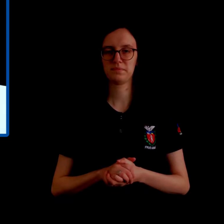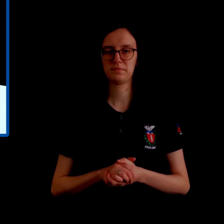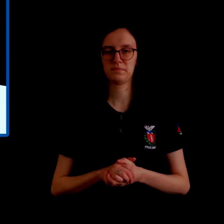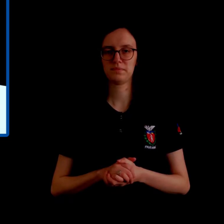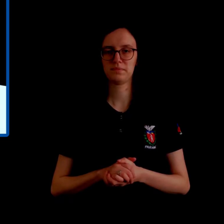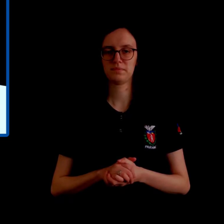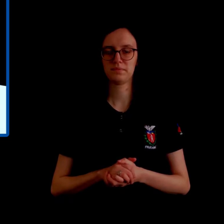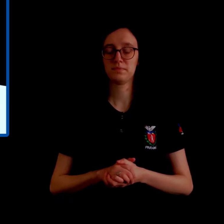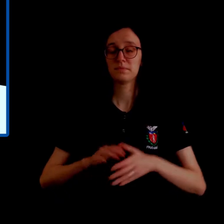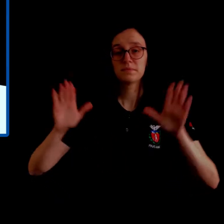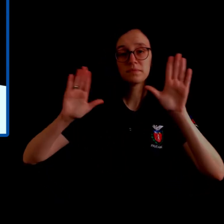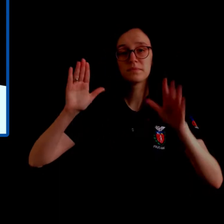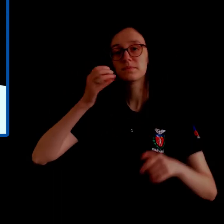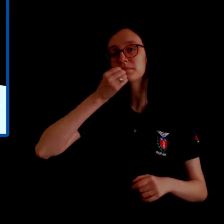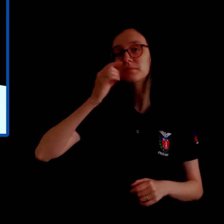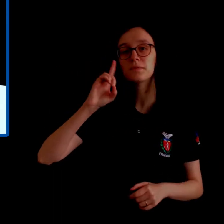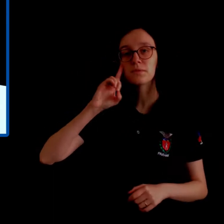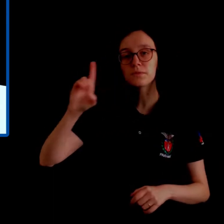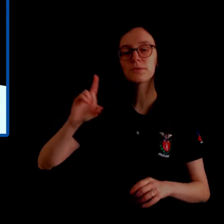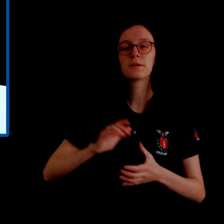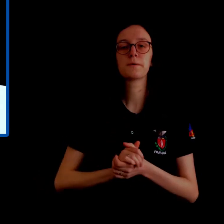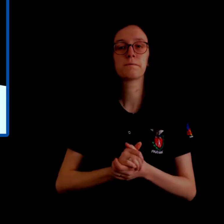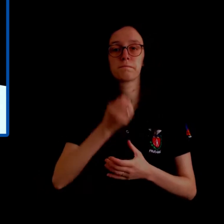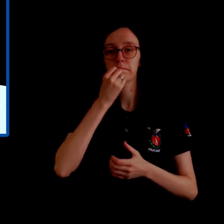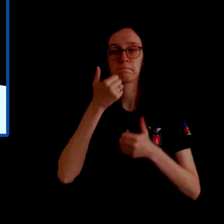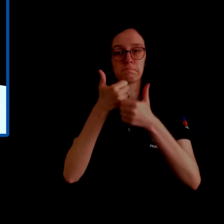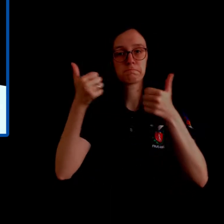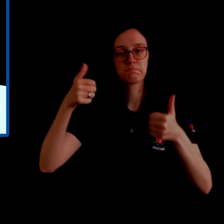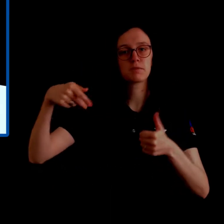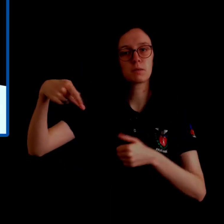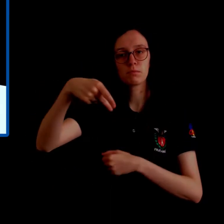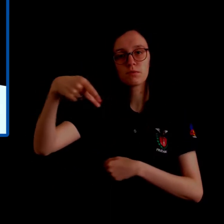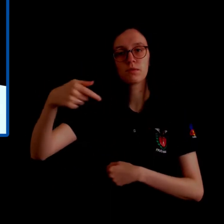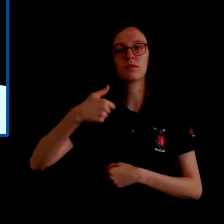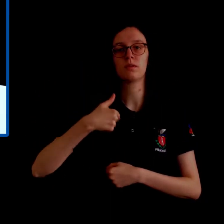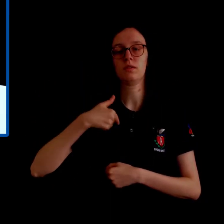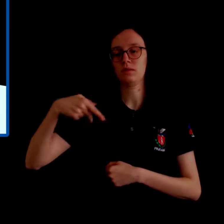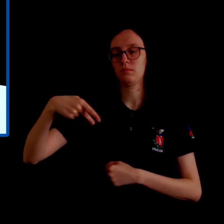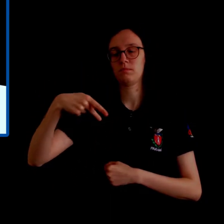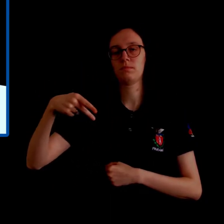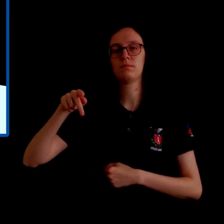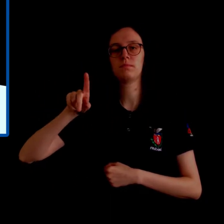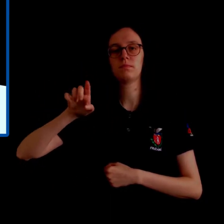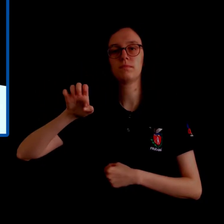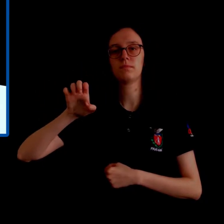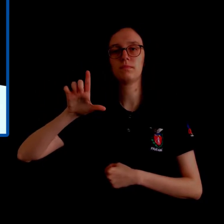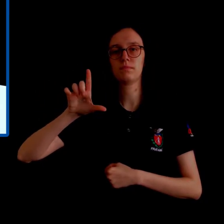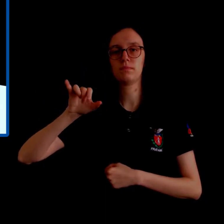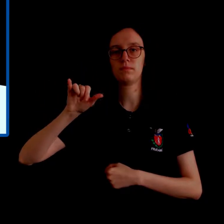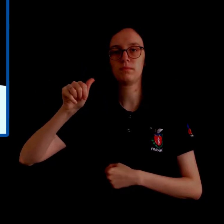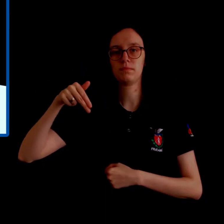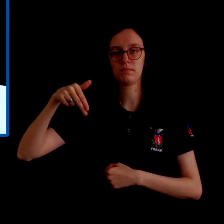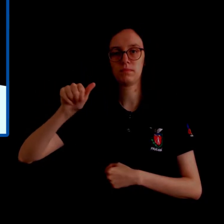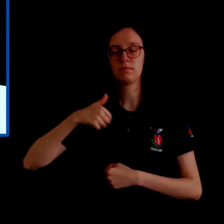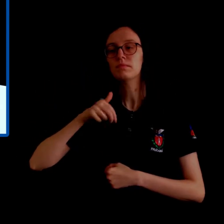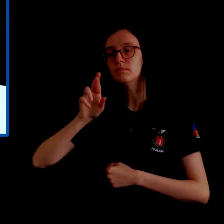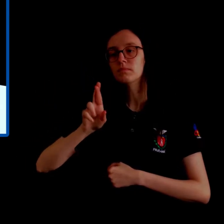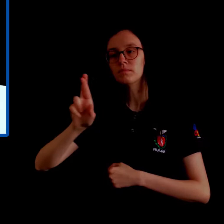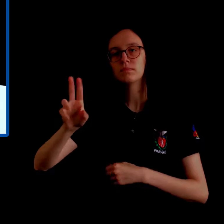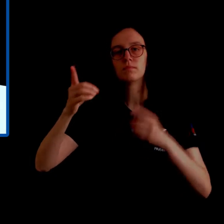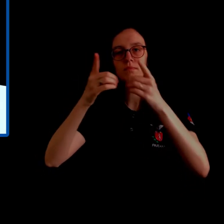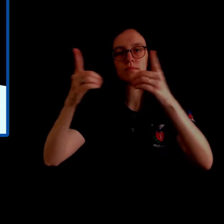Bom dia. Tudo bem, professores? Eu sou a professora Eliana, sou representante do